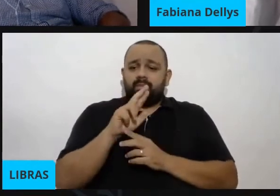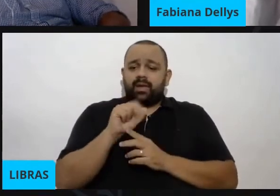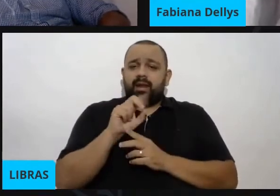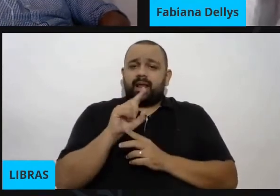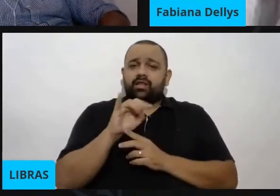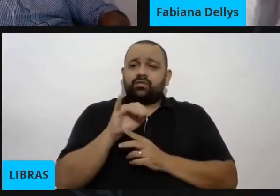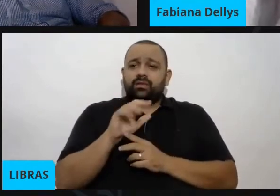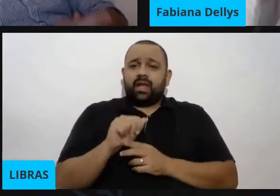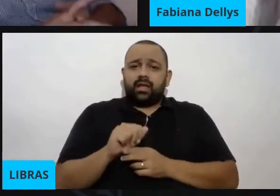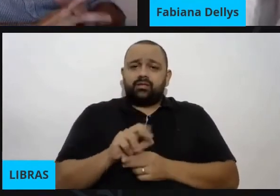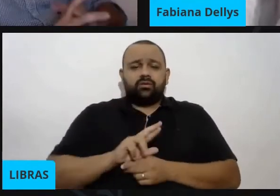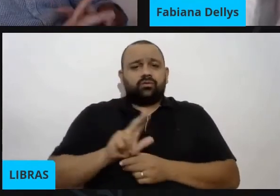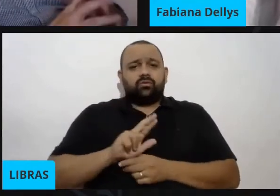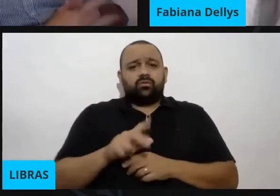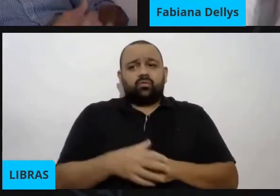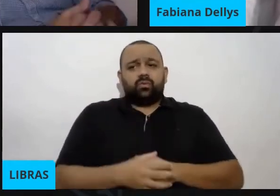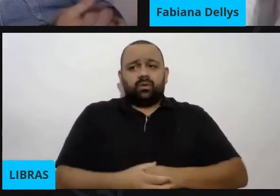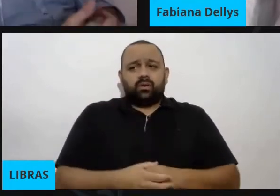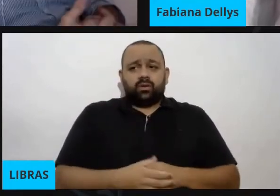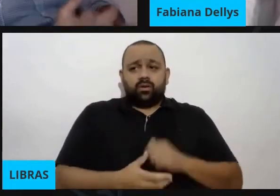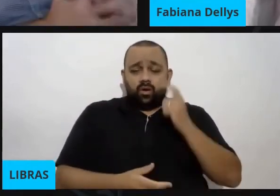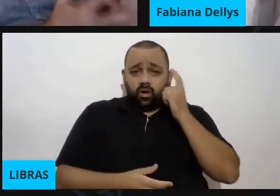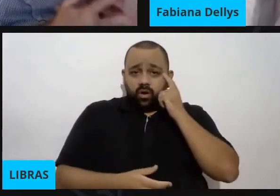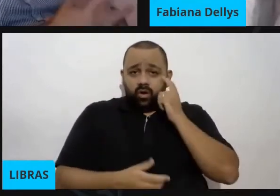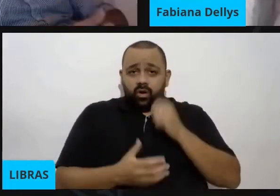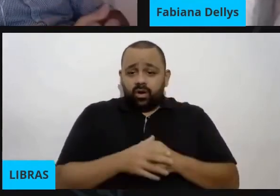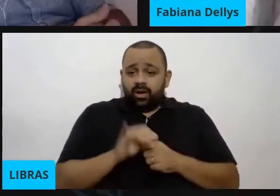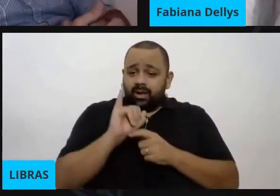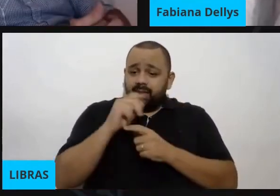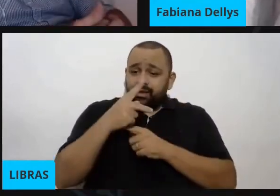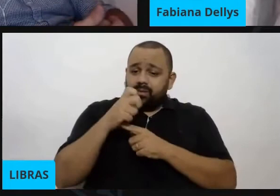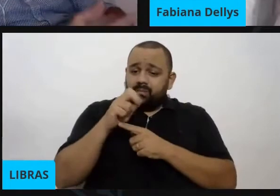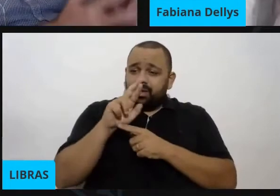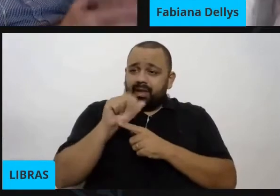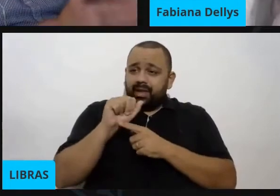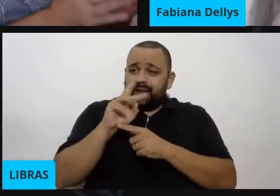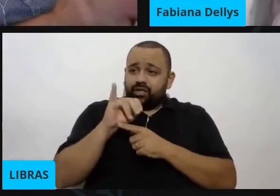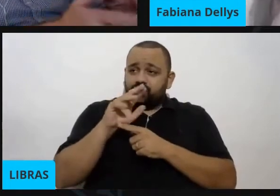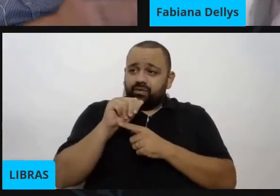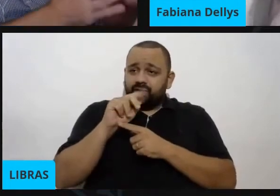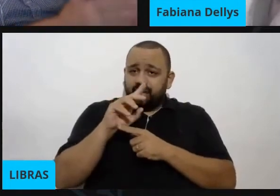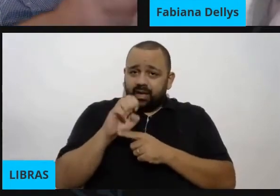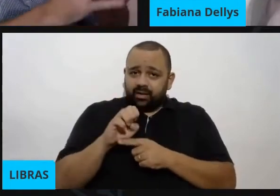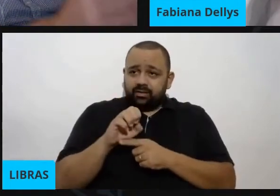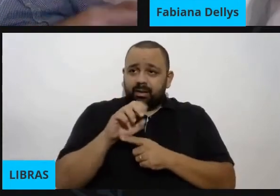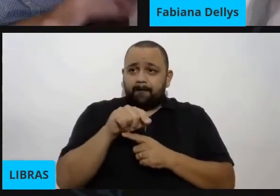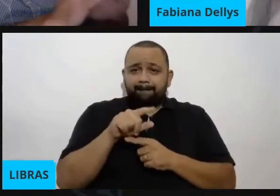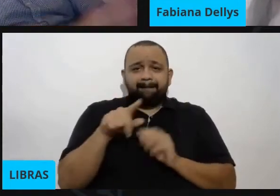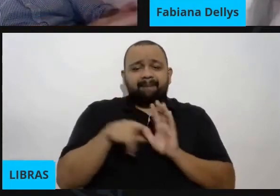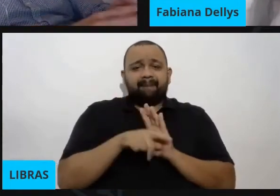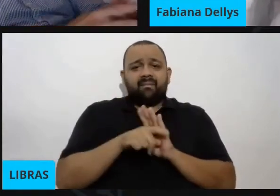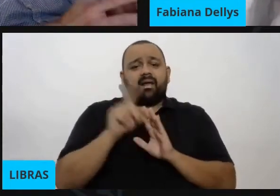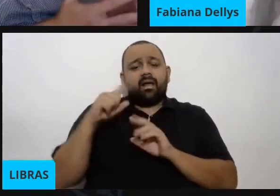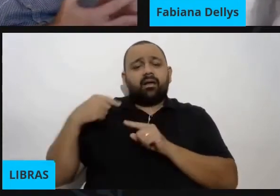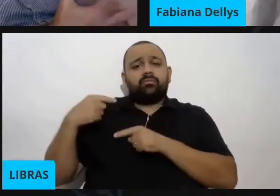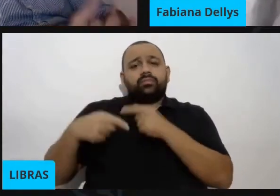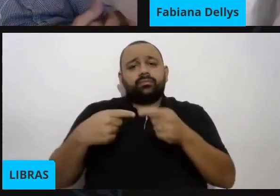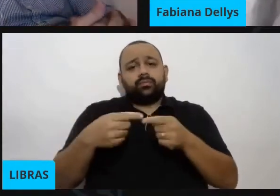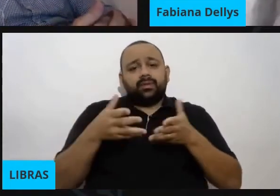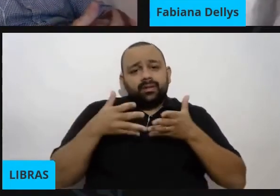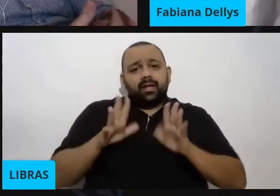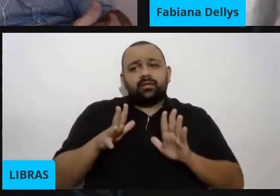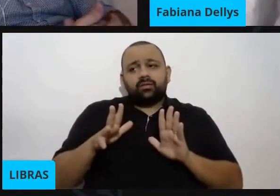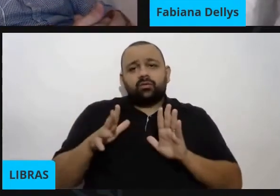Não. Olha só, a hiperatividade é congênita, o transtorno de déficit de atenção e hiperatividade é congênito, nasceu com a